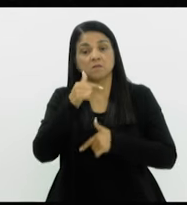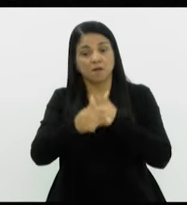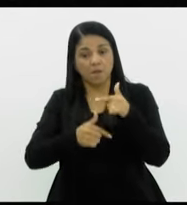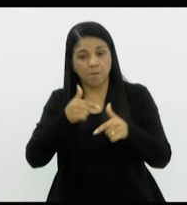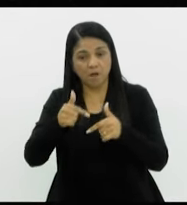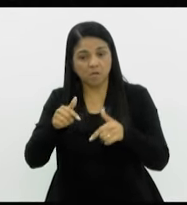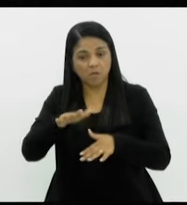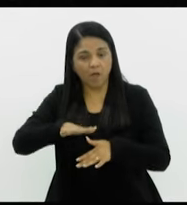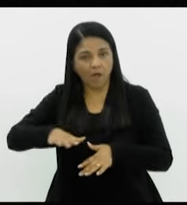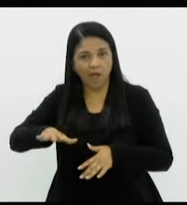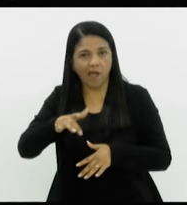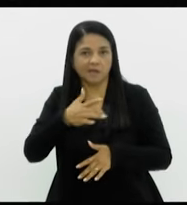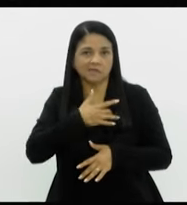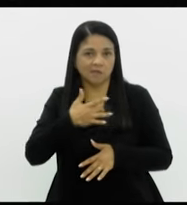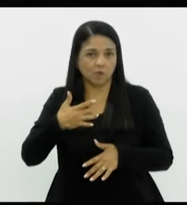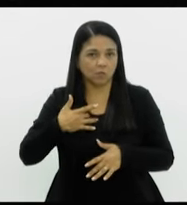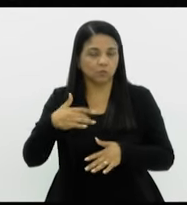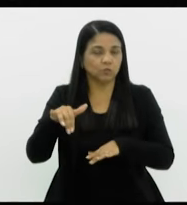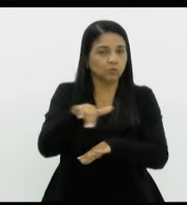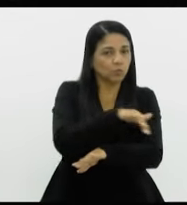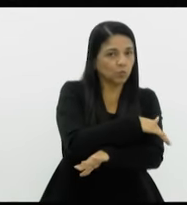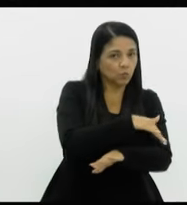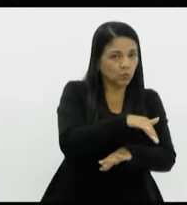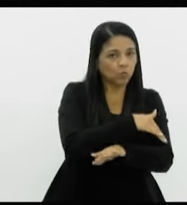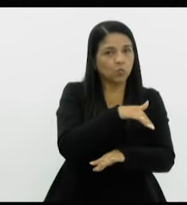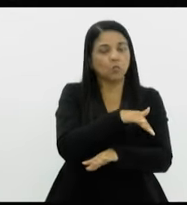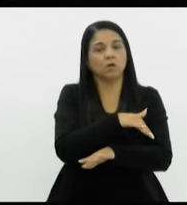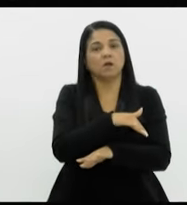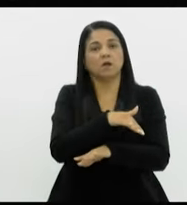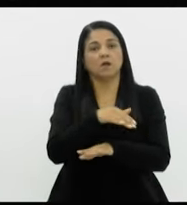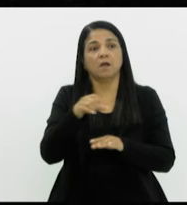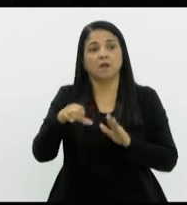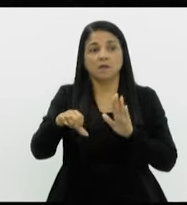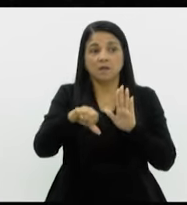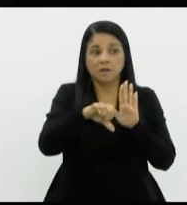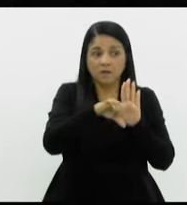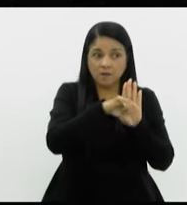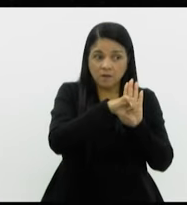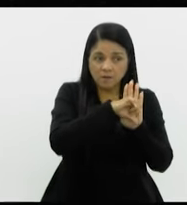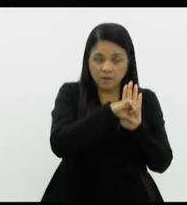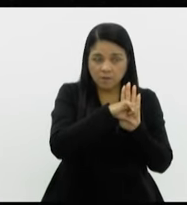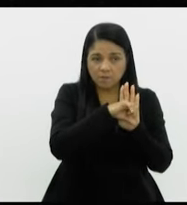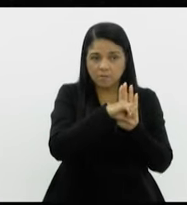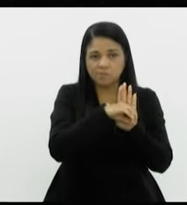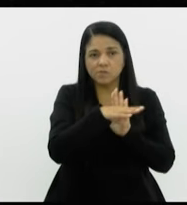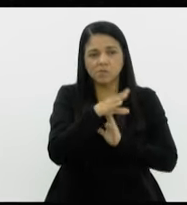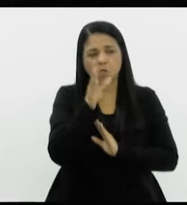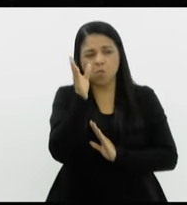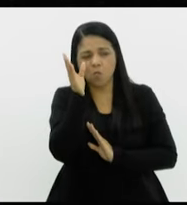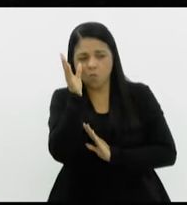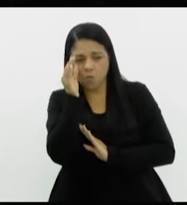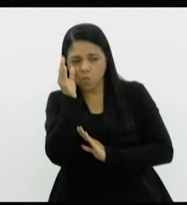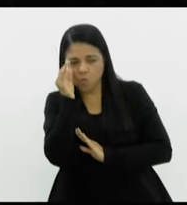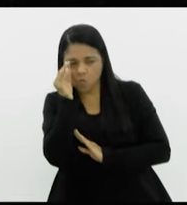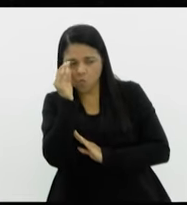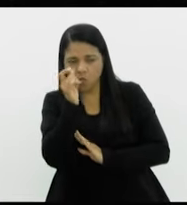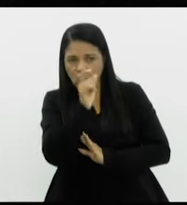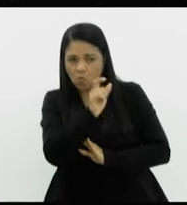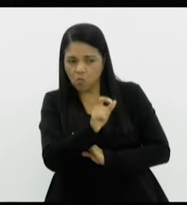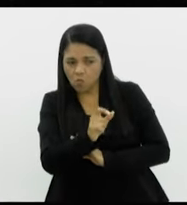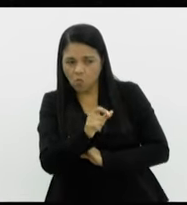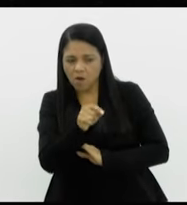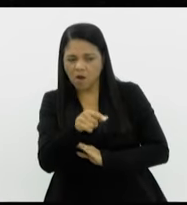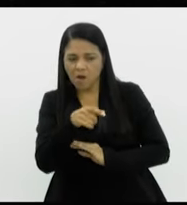na área da saúde, nas ruas, que criminosos podem observar e veem que